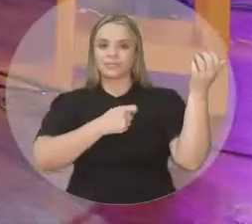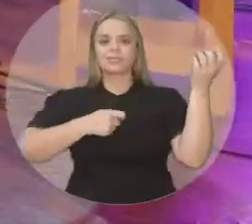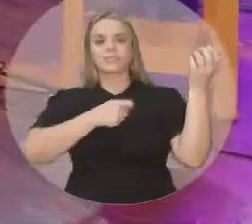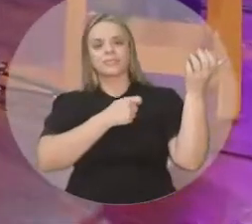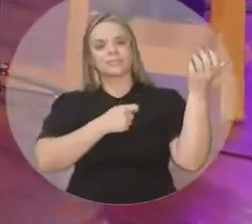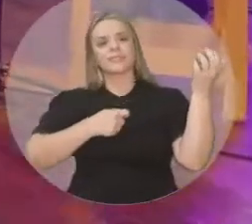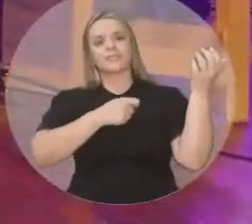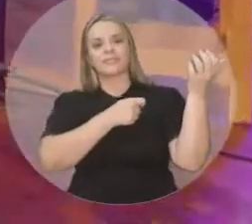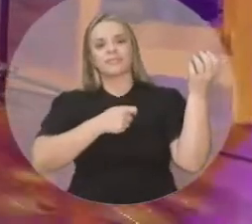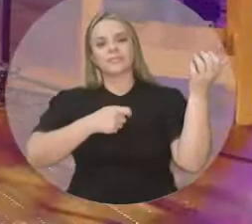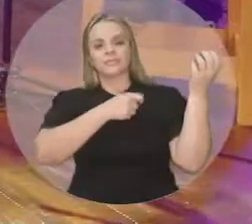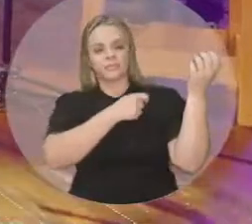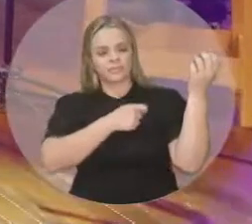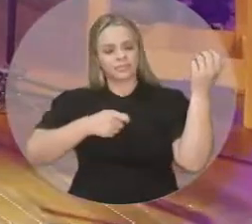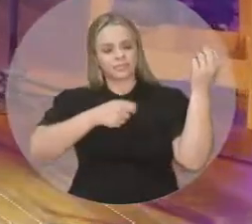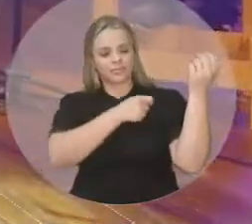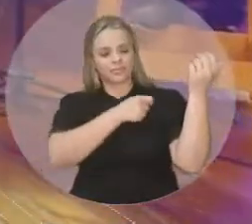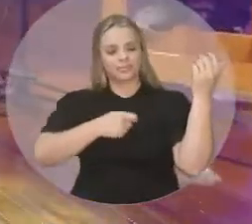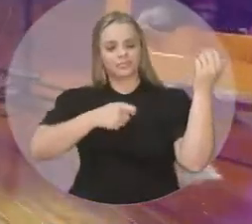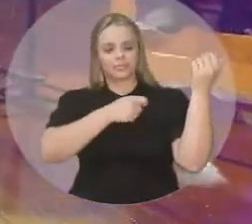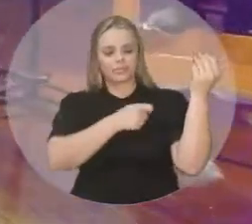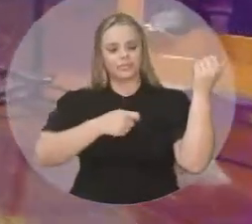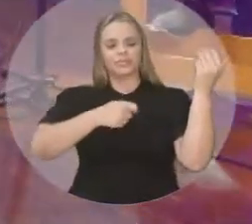No repique da viola, nossa história vou